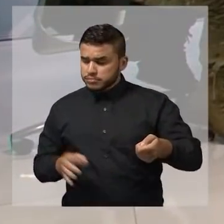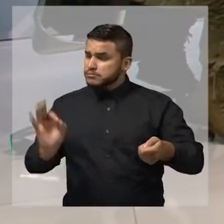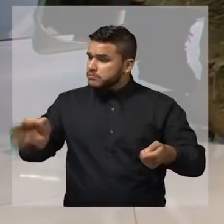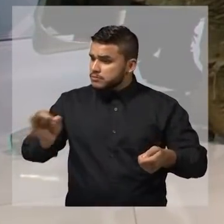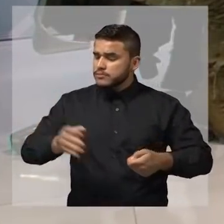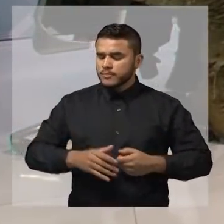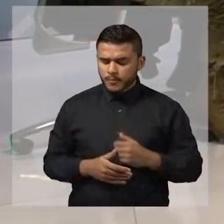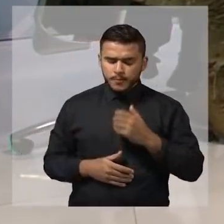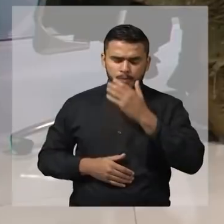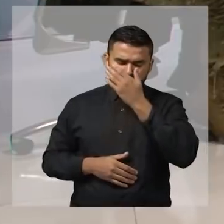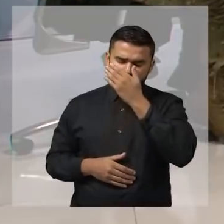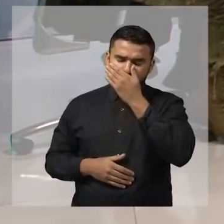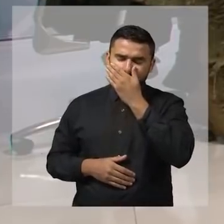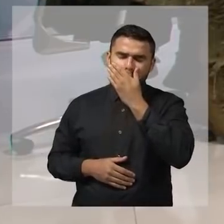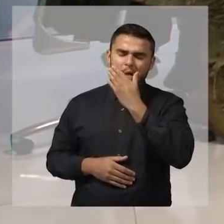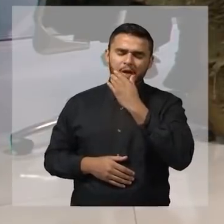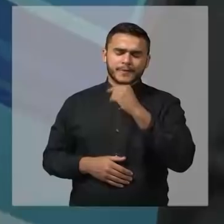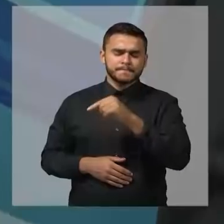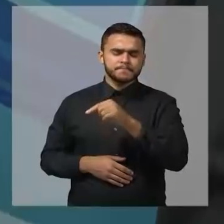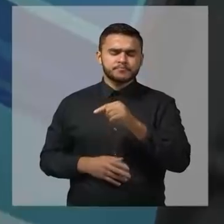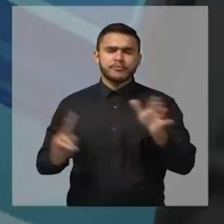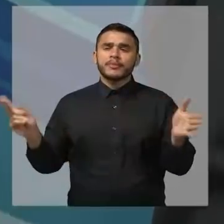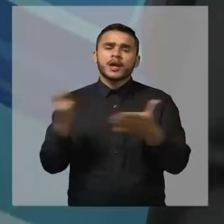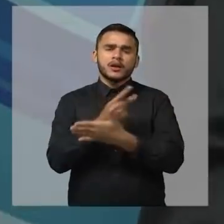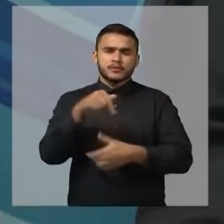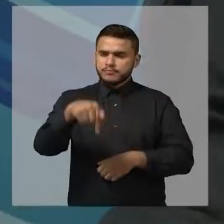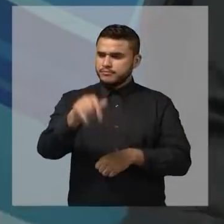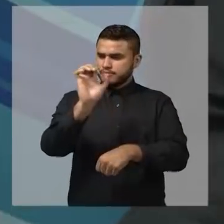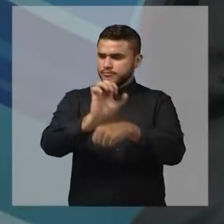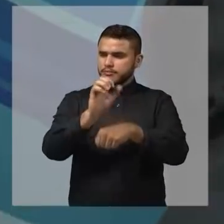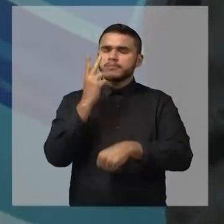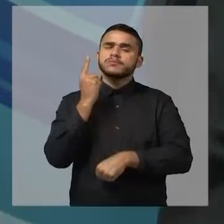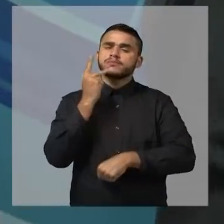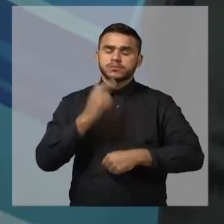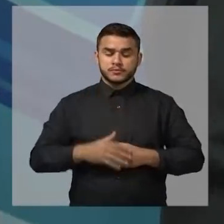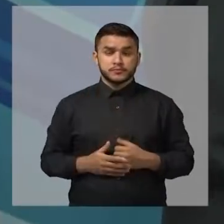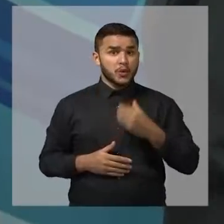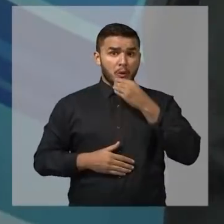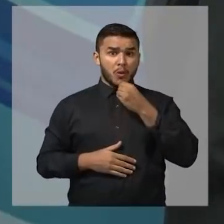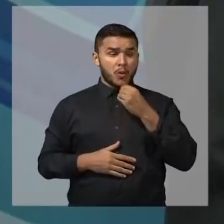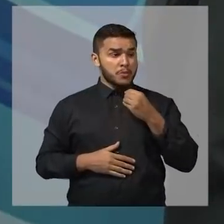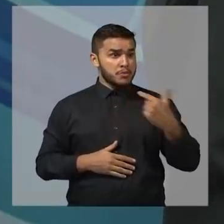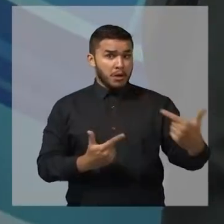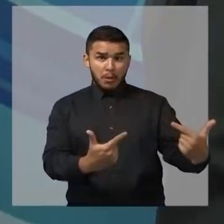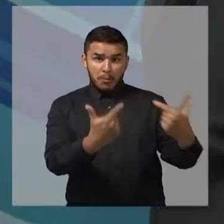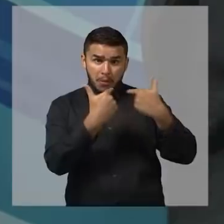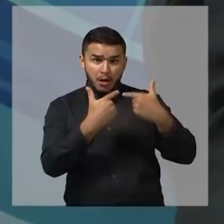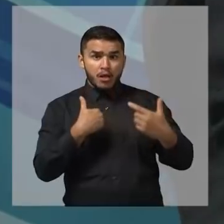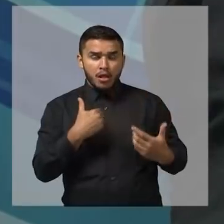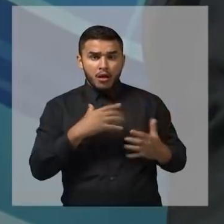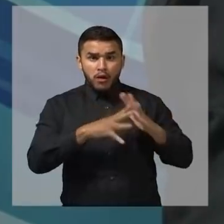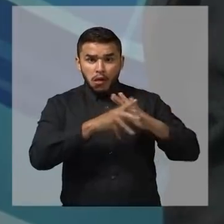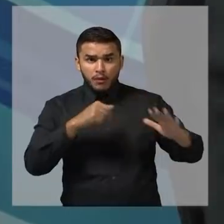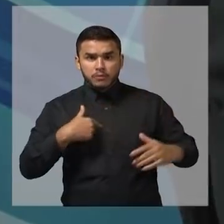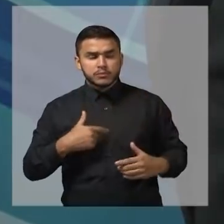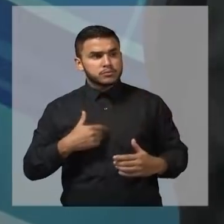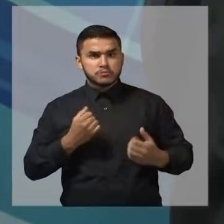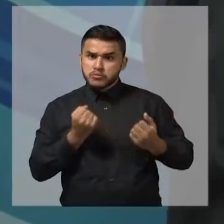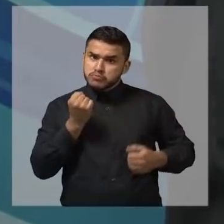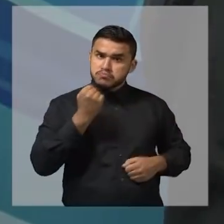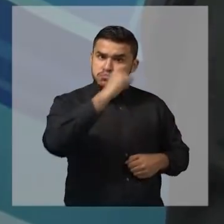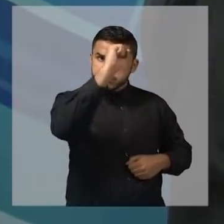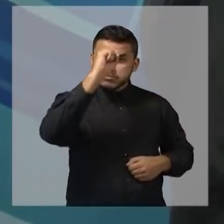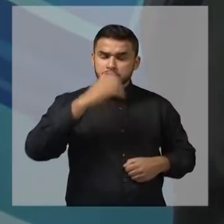aqui no Ceará, secretário, de um sujeito que, um cidadão reagiu a um assalto, não é? E estava armado e tal, e o sujeito foi